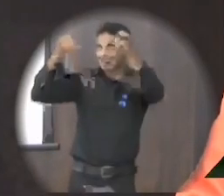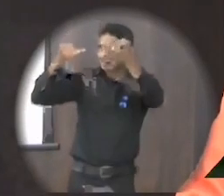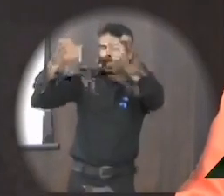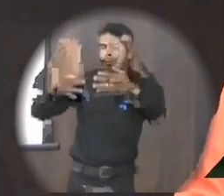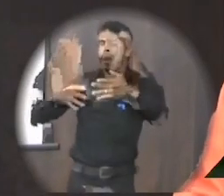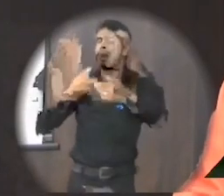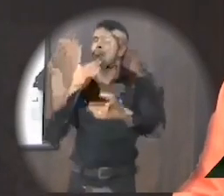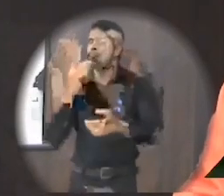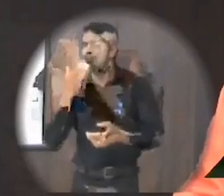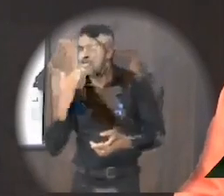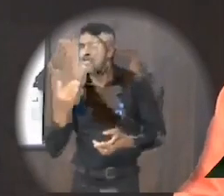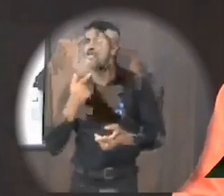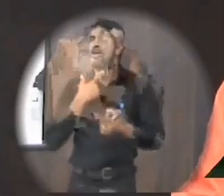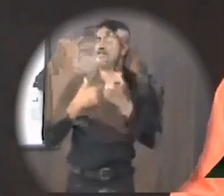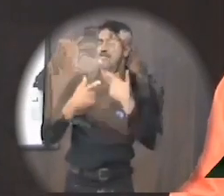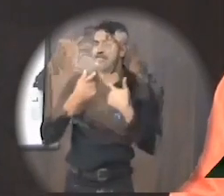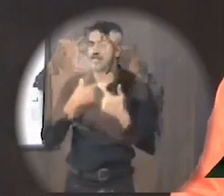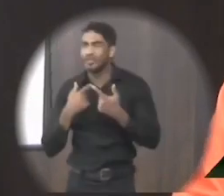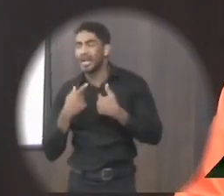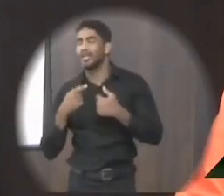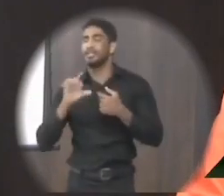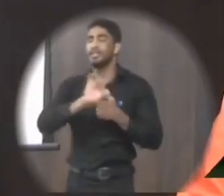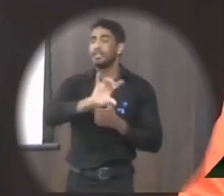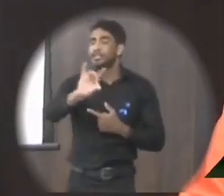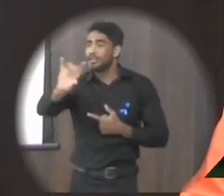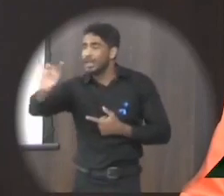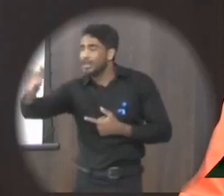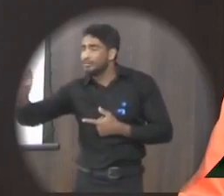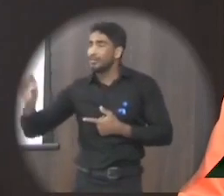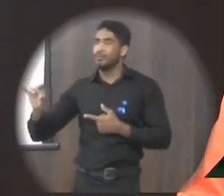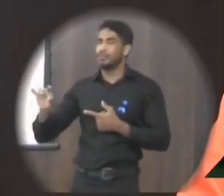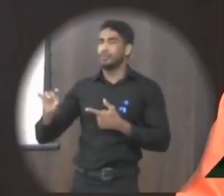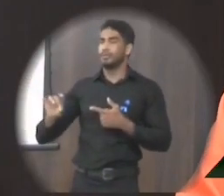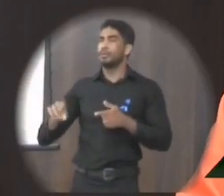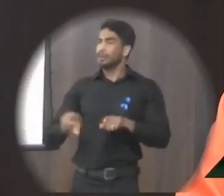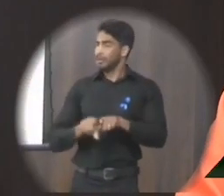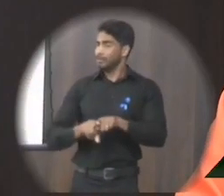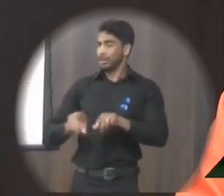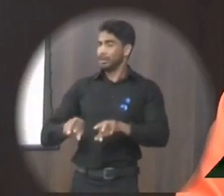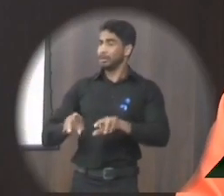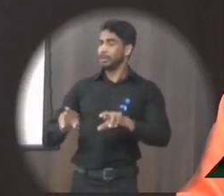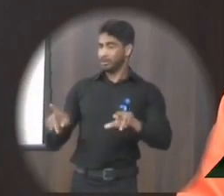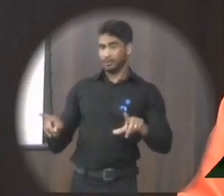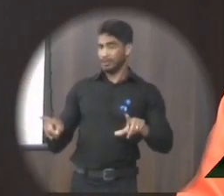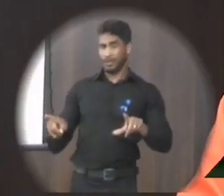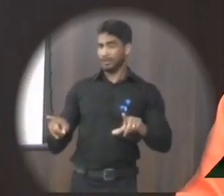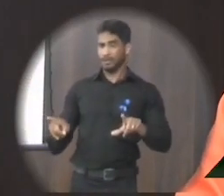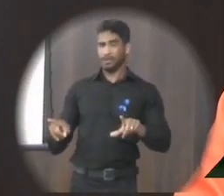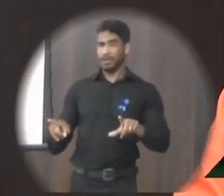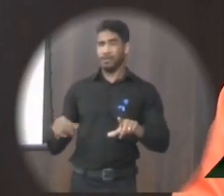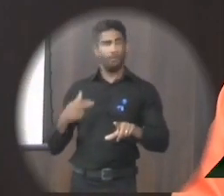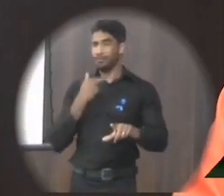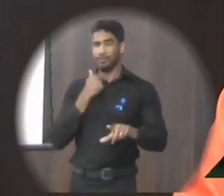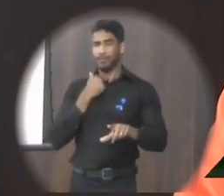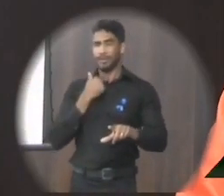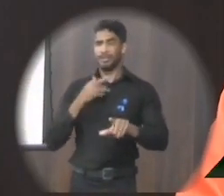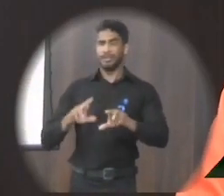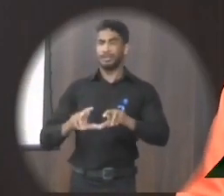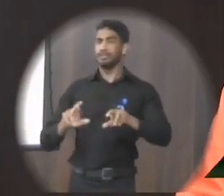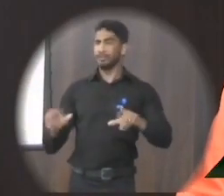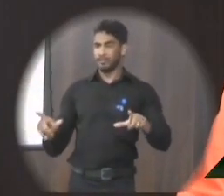desejos através de cada um dos senhores, e não seria diferente, tá? Não poderia ser